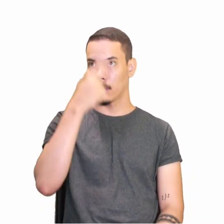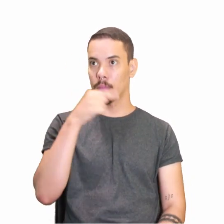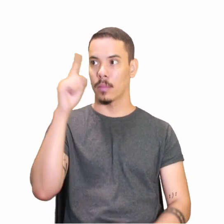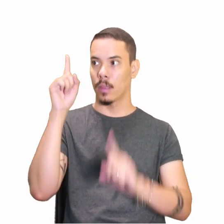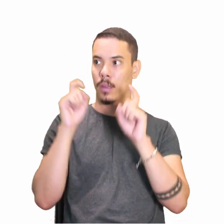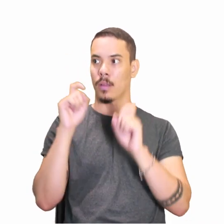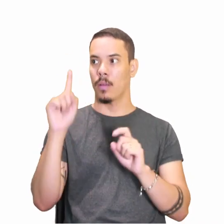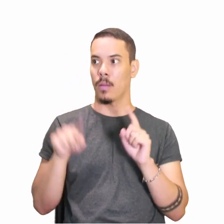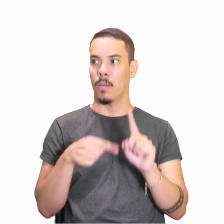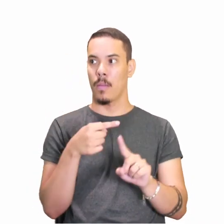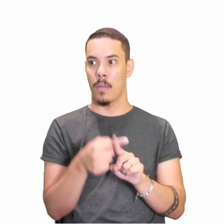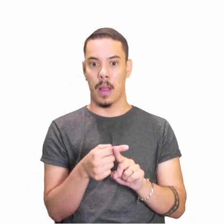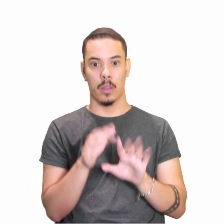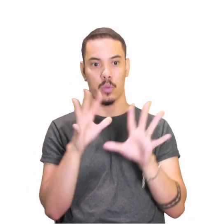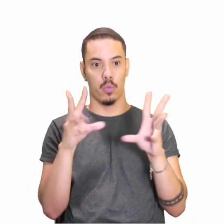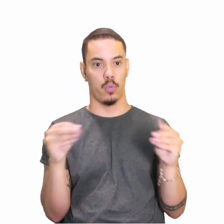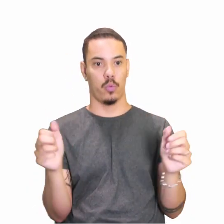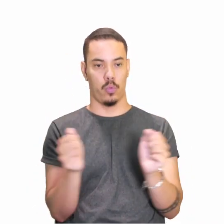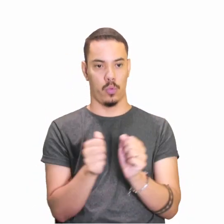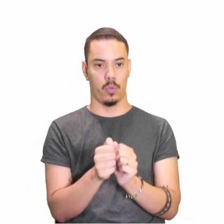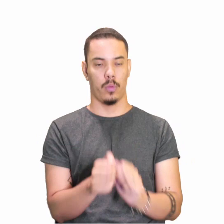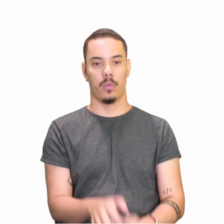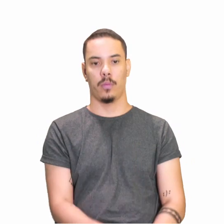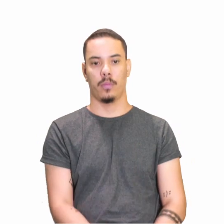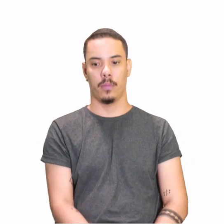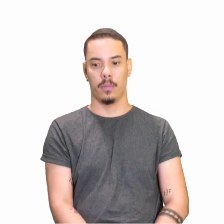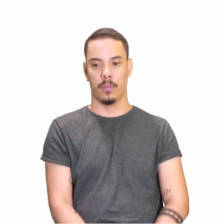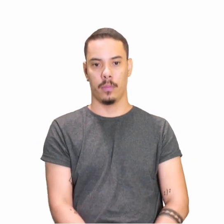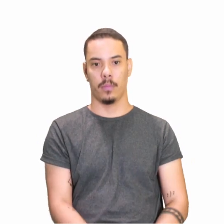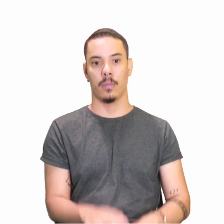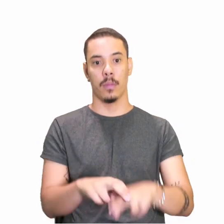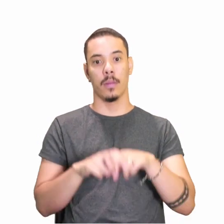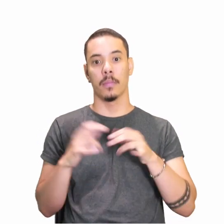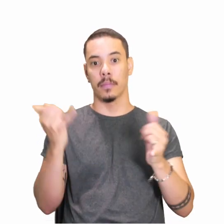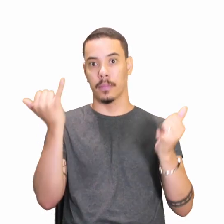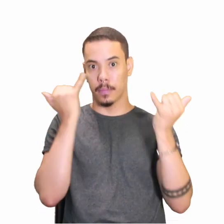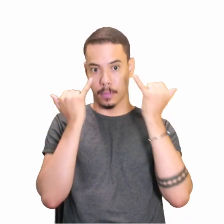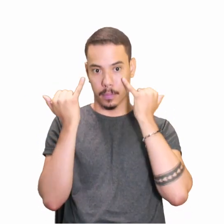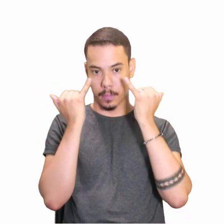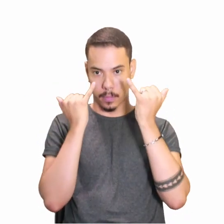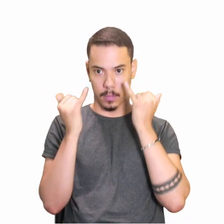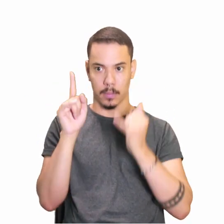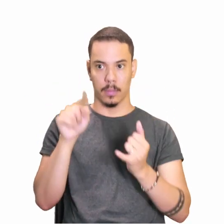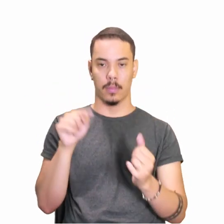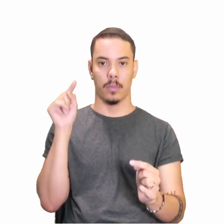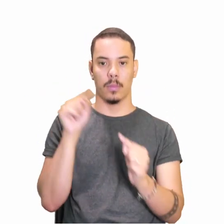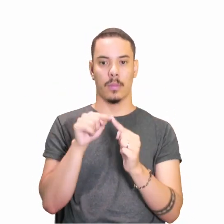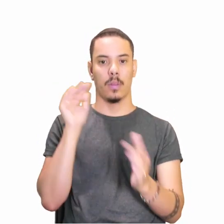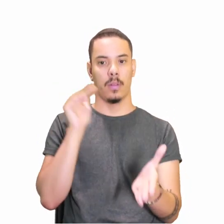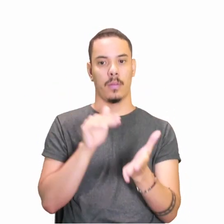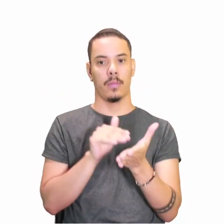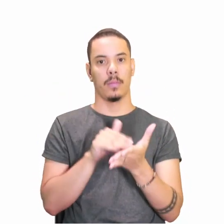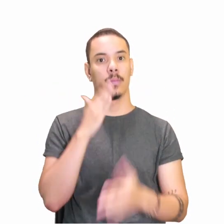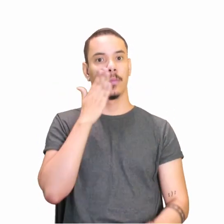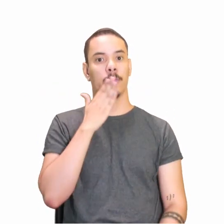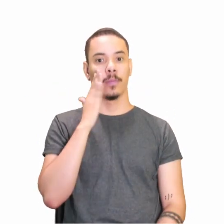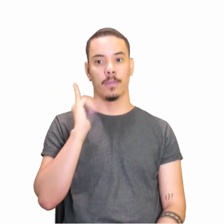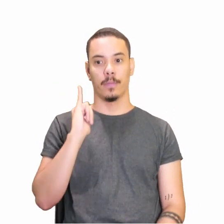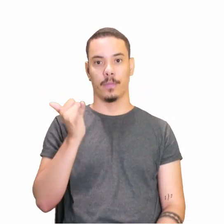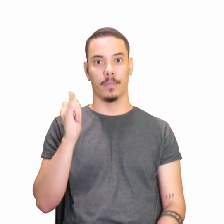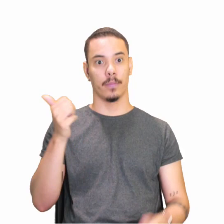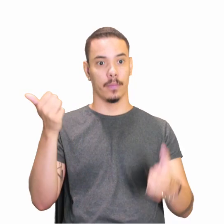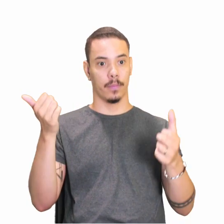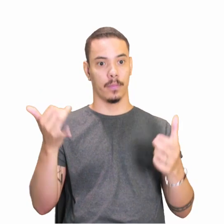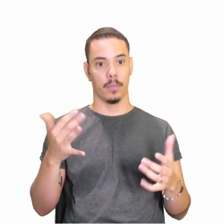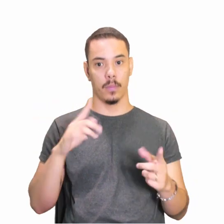né? O desenho com o texto. E aí, o que tange a informação, ou seja, a finalidade discursiva, né?